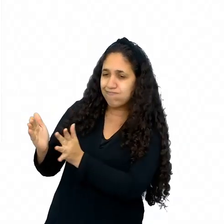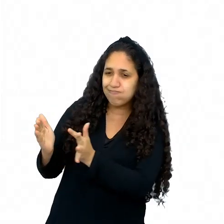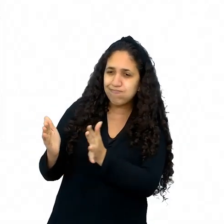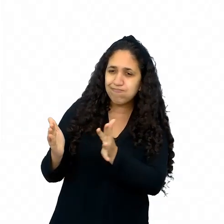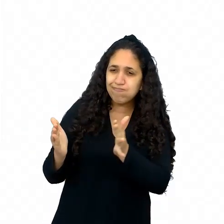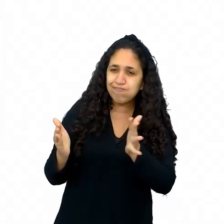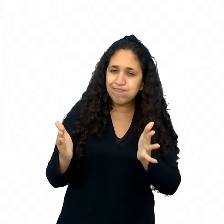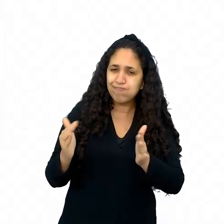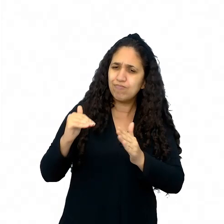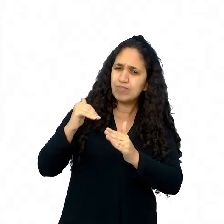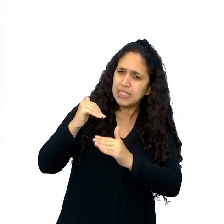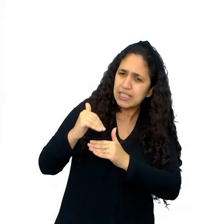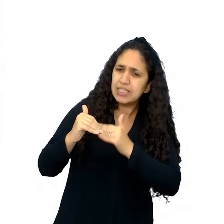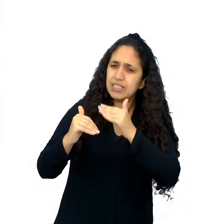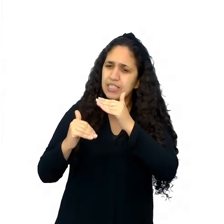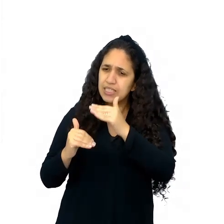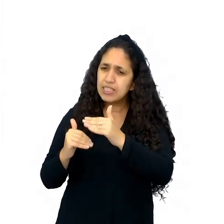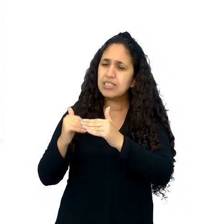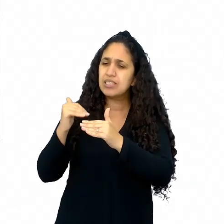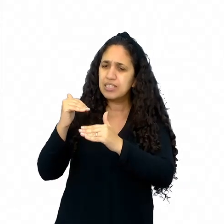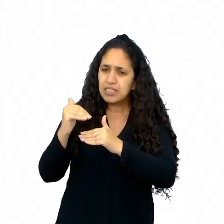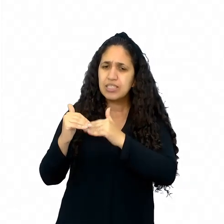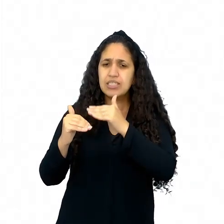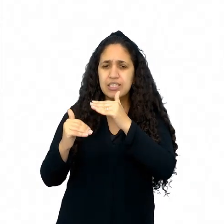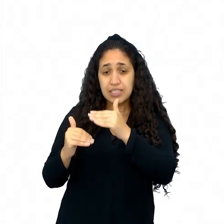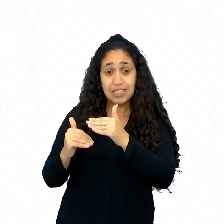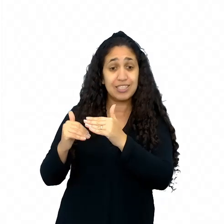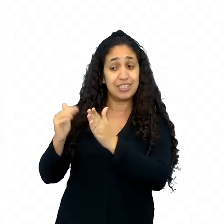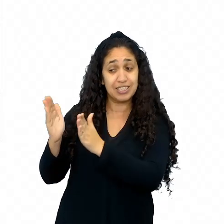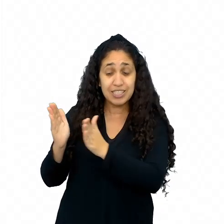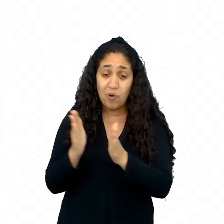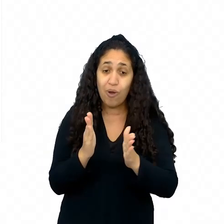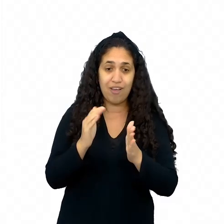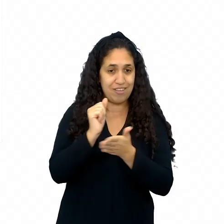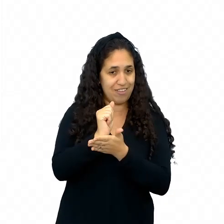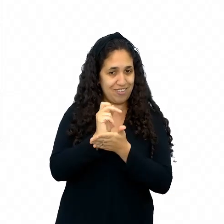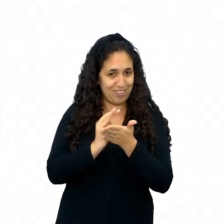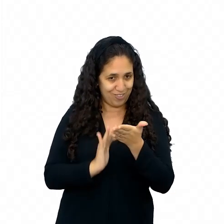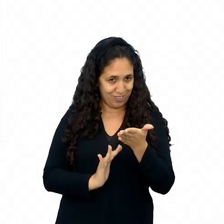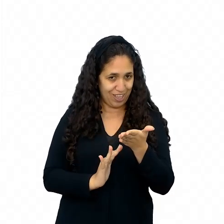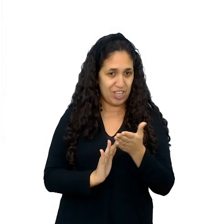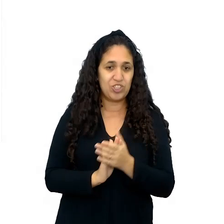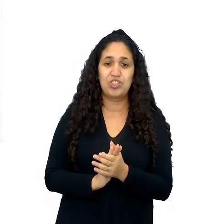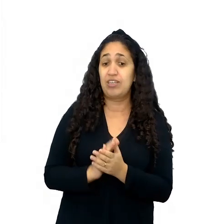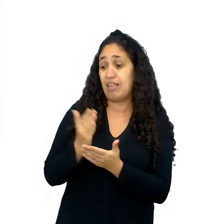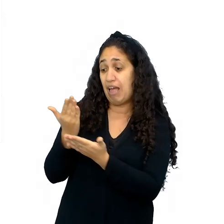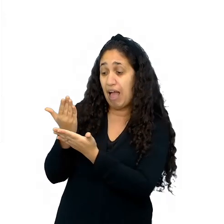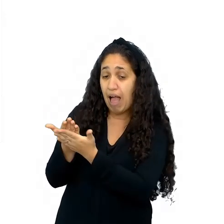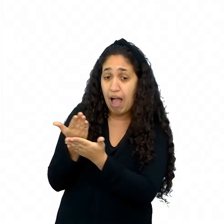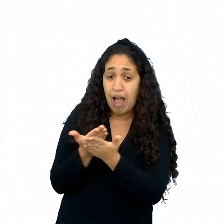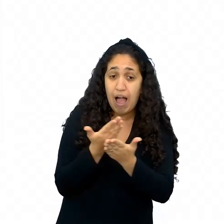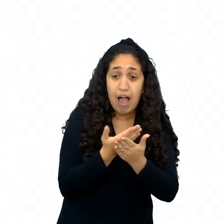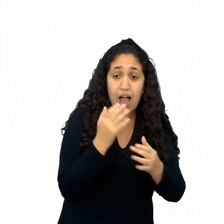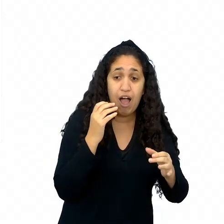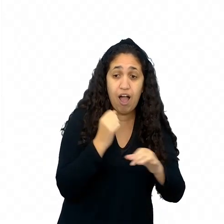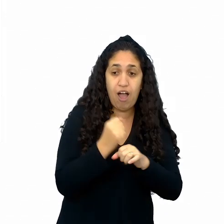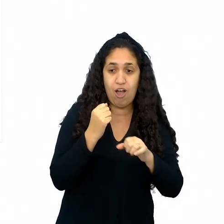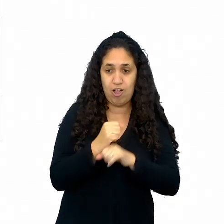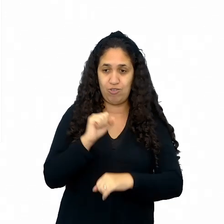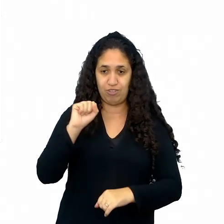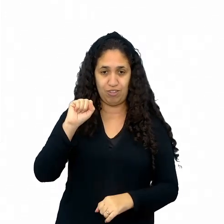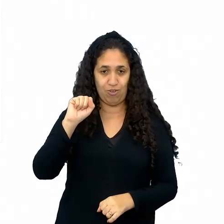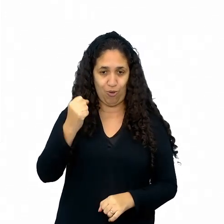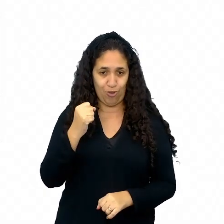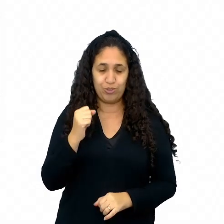durante o desenvolvimento, a aplicação da sequência de atividades, que é composta por 8 aulas, é extremamente